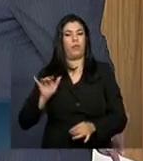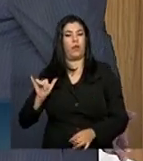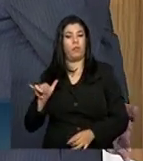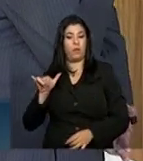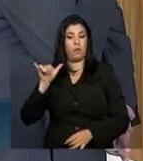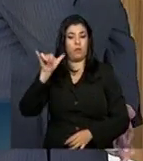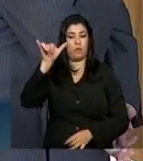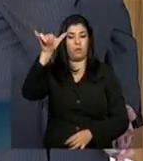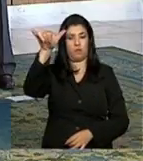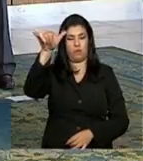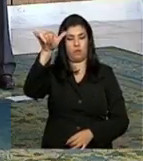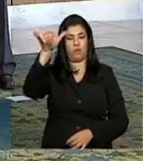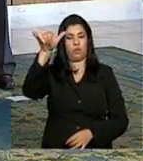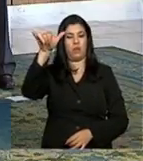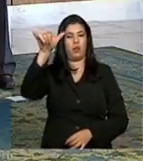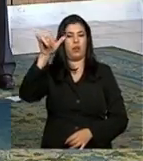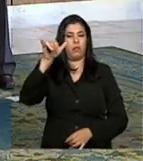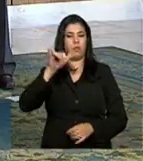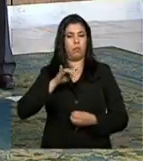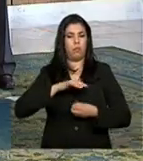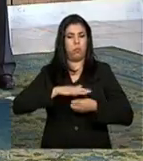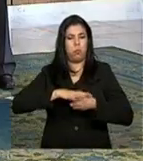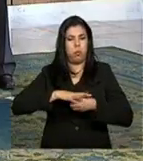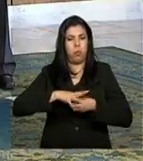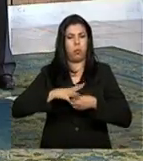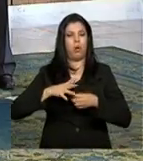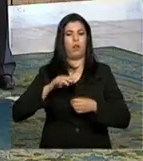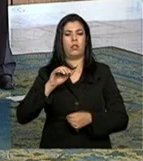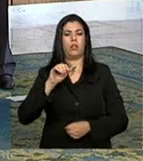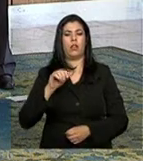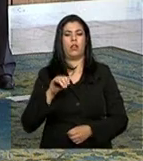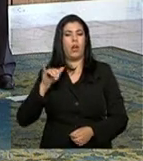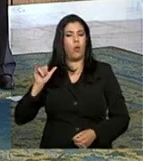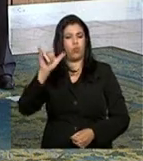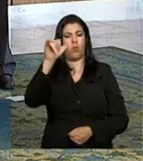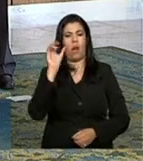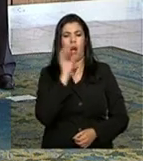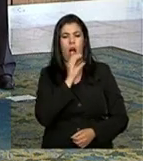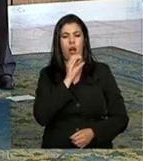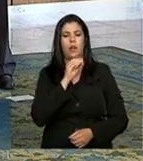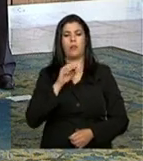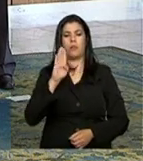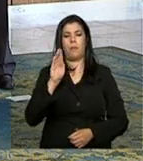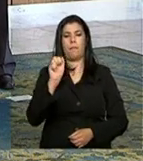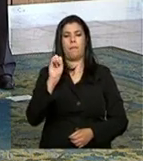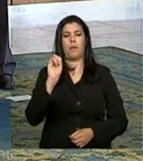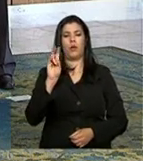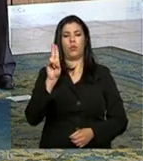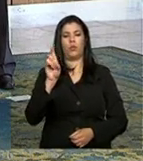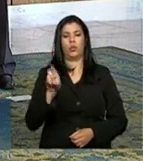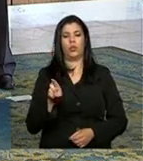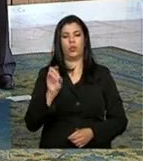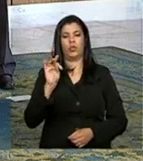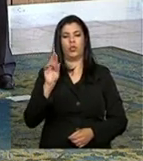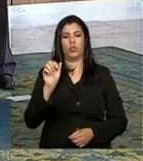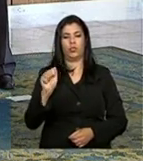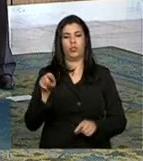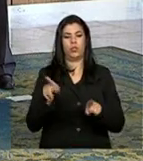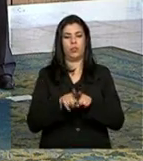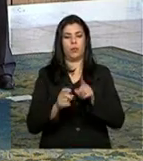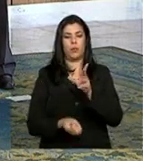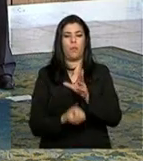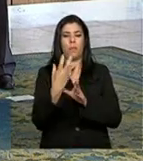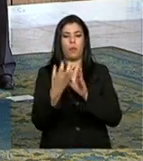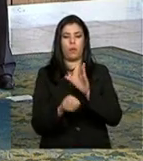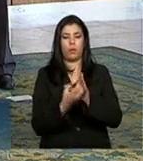Aeronaves com motor a jato, bauxita, extratos de soja e materiais vegetais corresponde à maior parte dos produtos que a